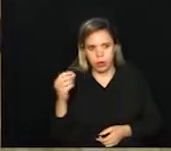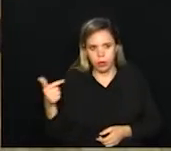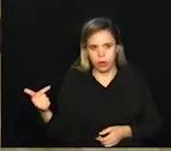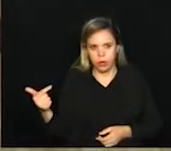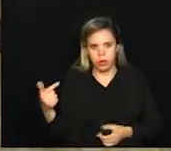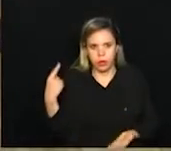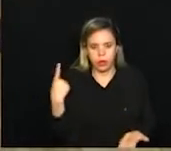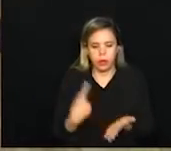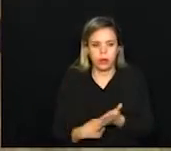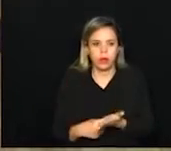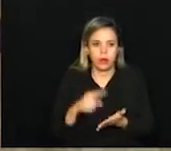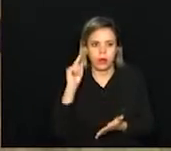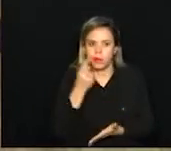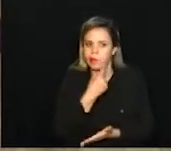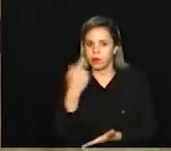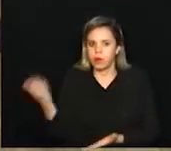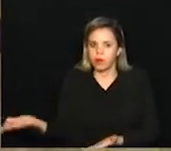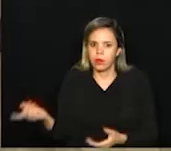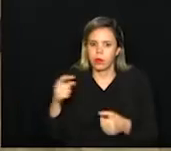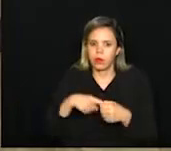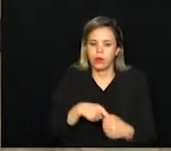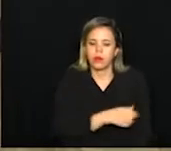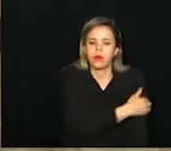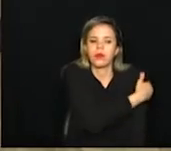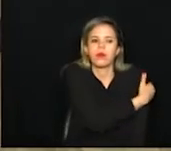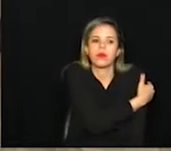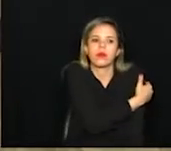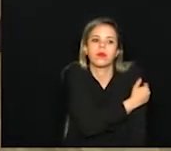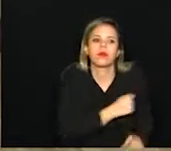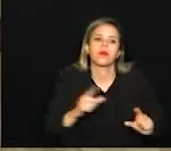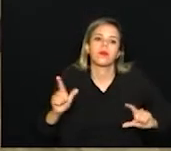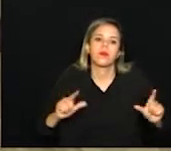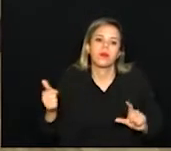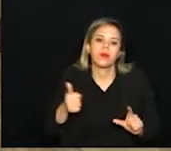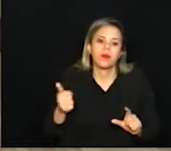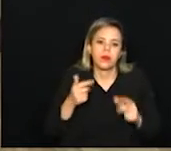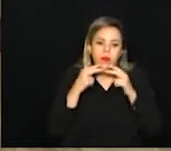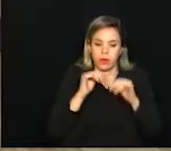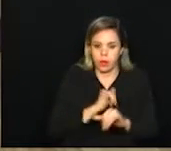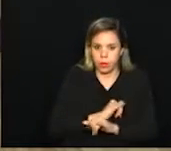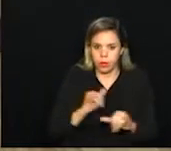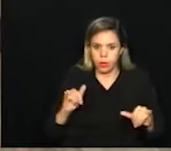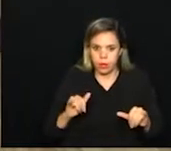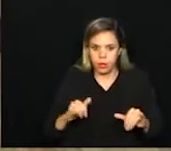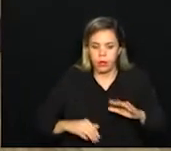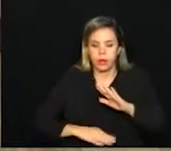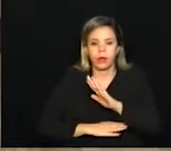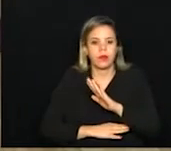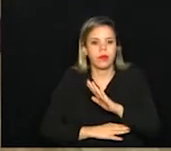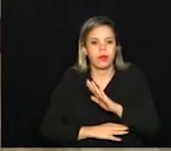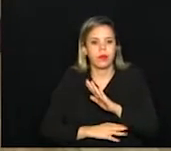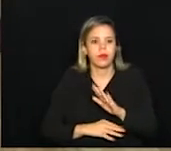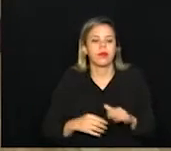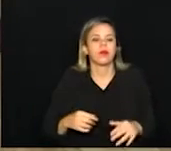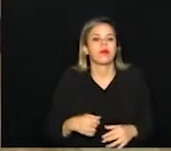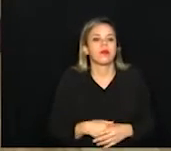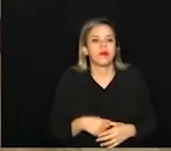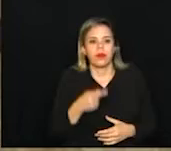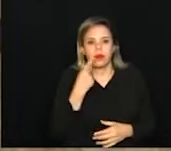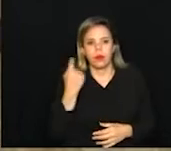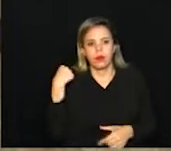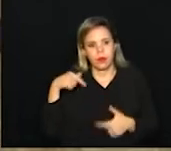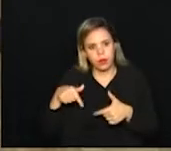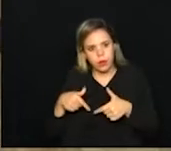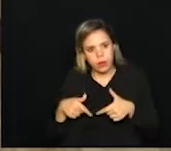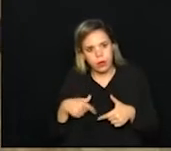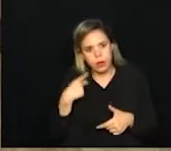12h42, como combinado, Mirna Abreu de volta aos nossos estúdios. Primeiro com as notícias do Legislativo, falamos do trabalho